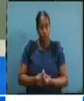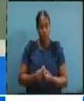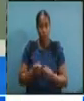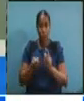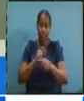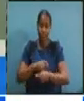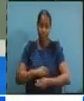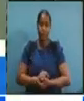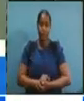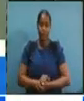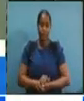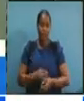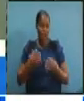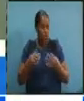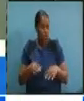alan